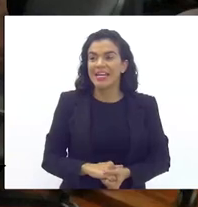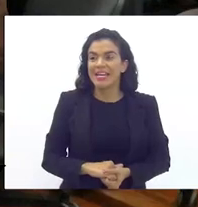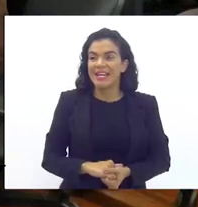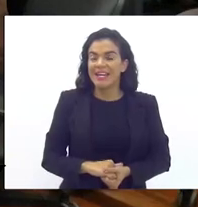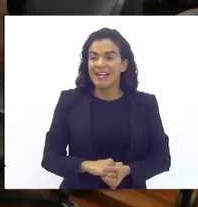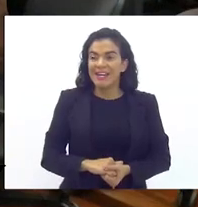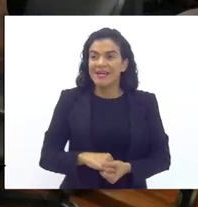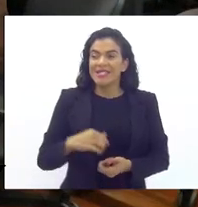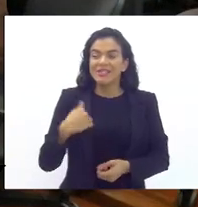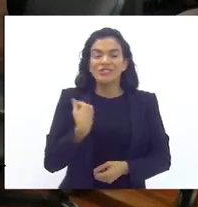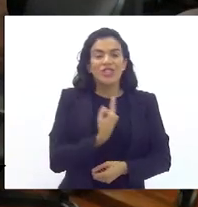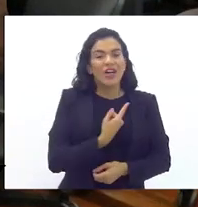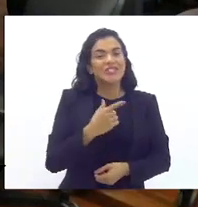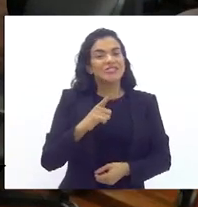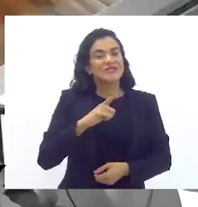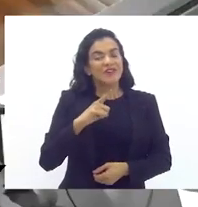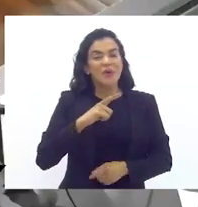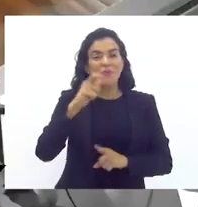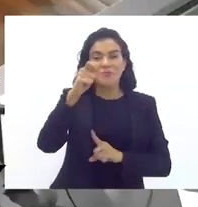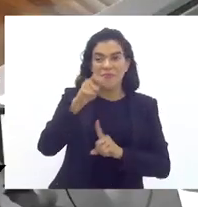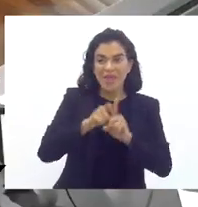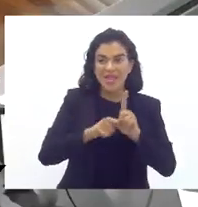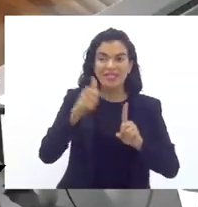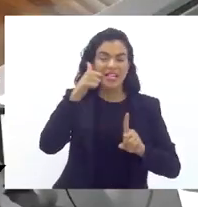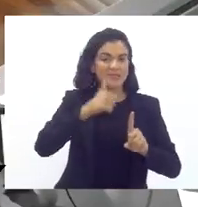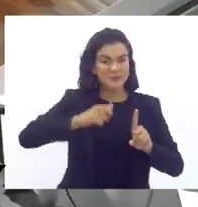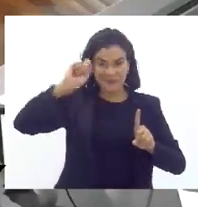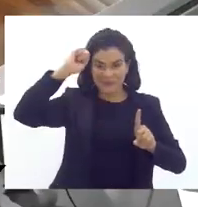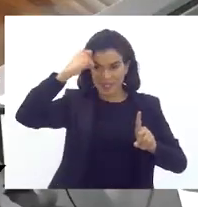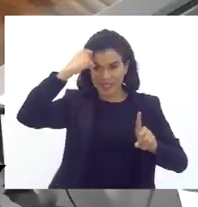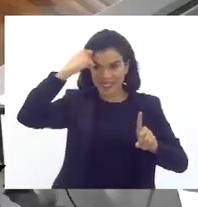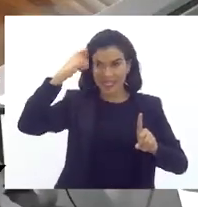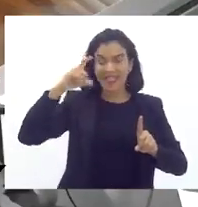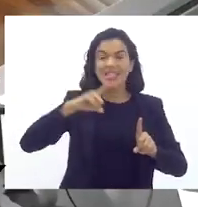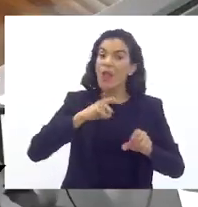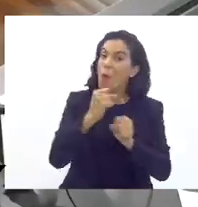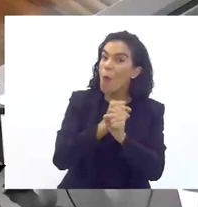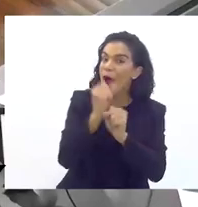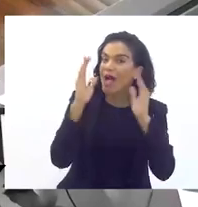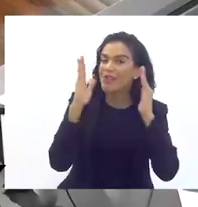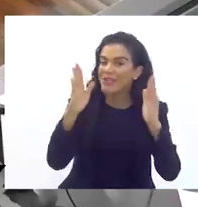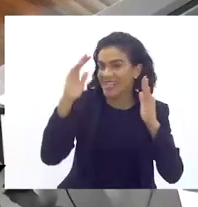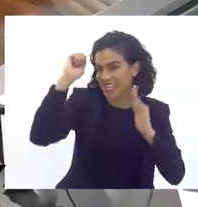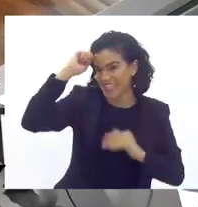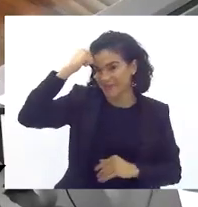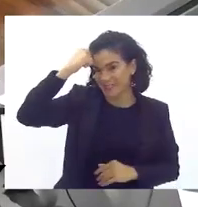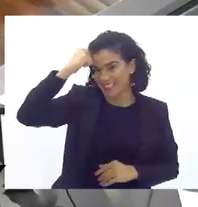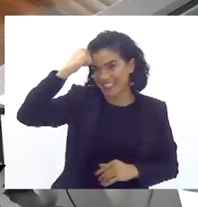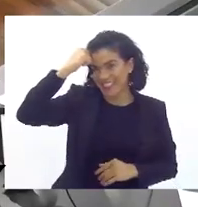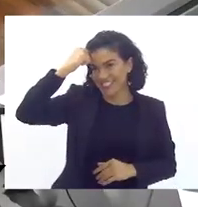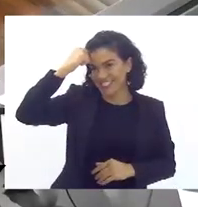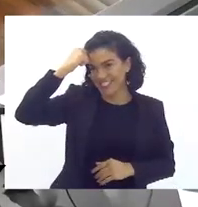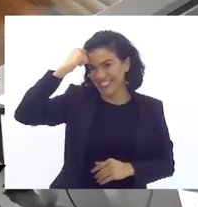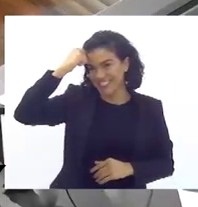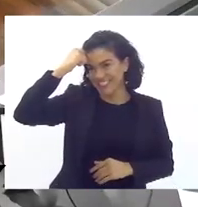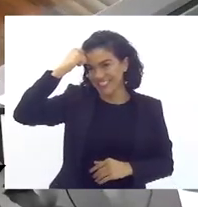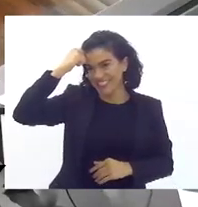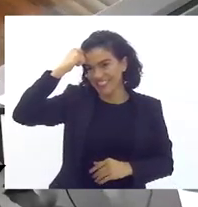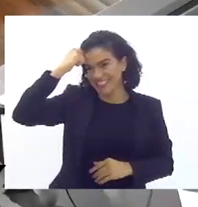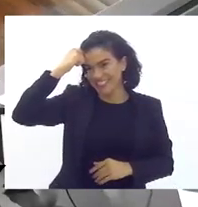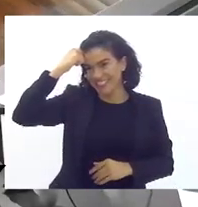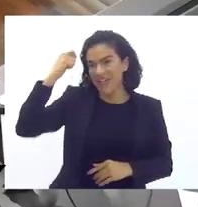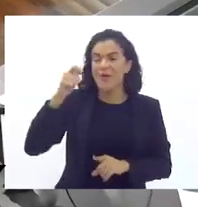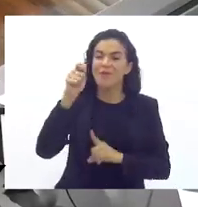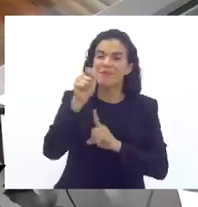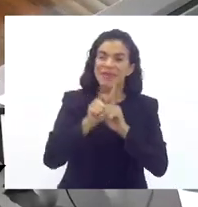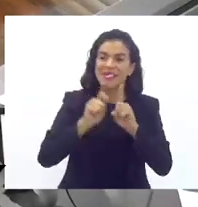nós tivemos agora o mês da das pretas né Nós temos o ano das pretas mas temos a comemoração do